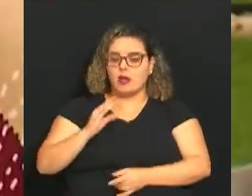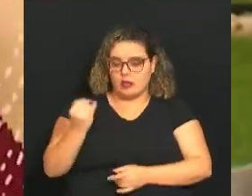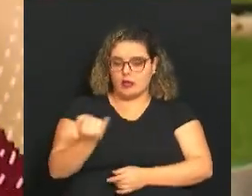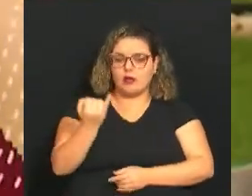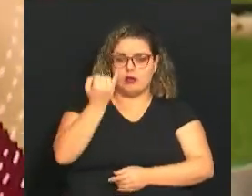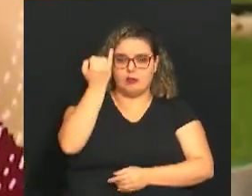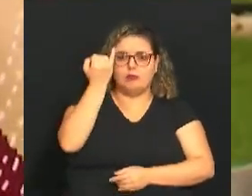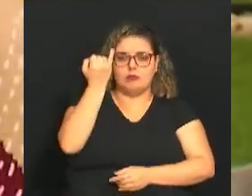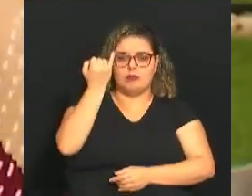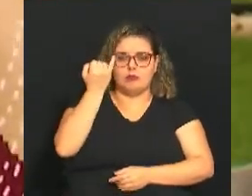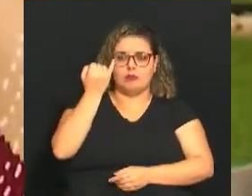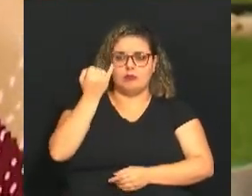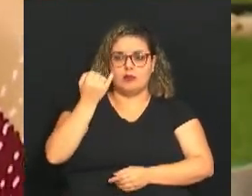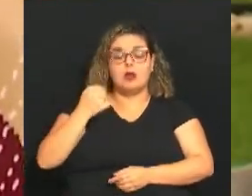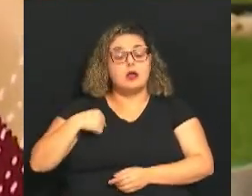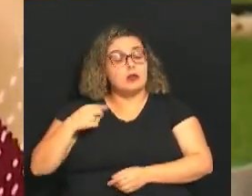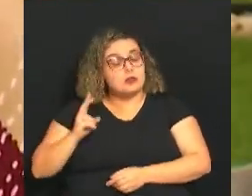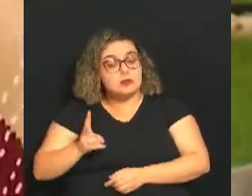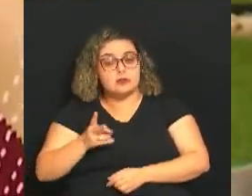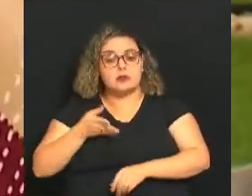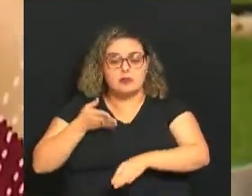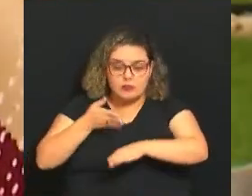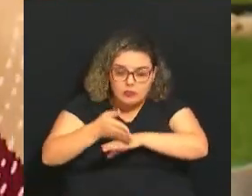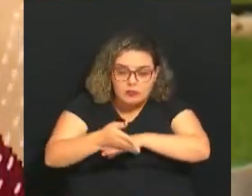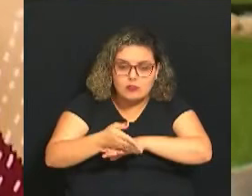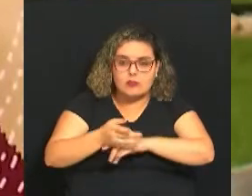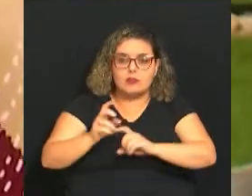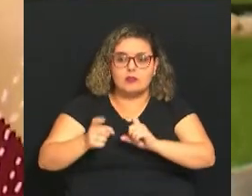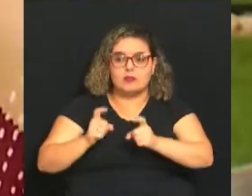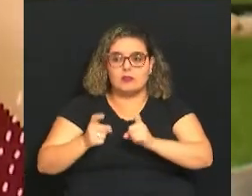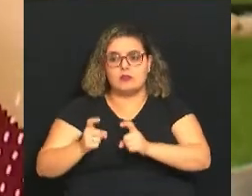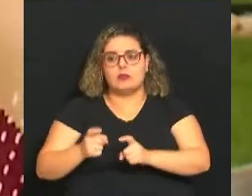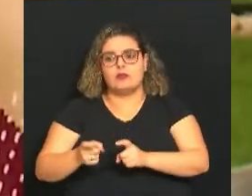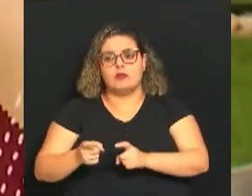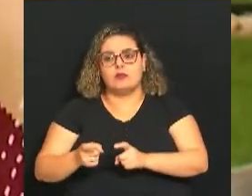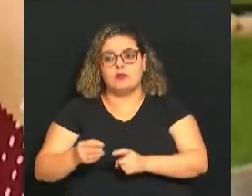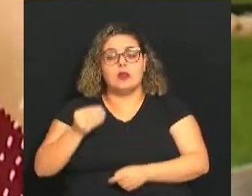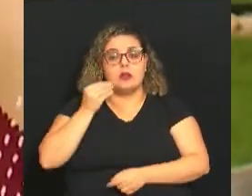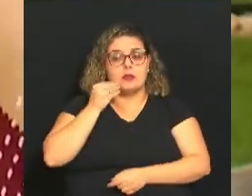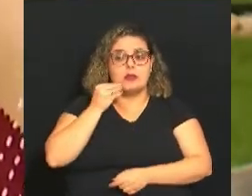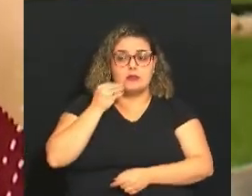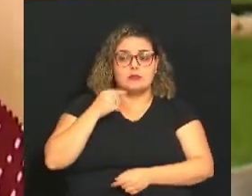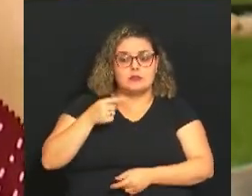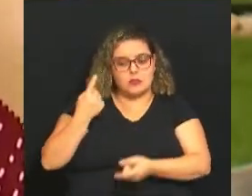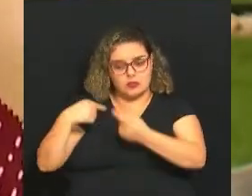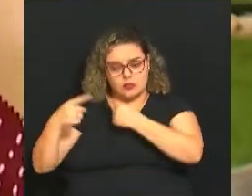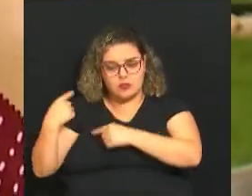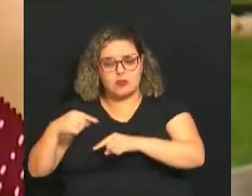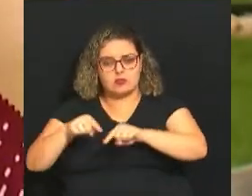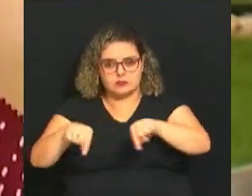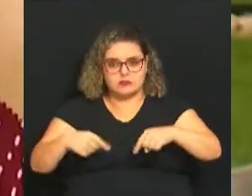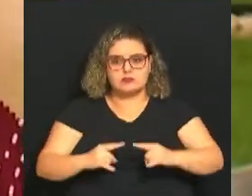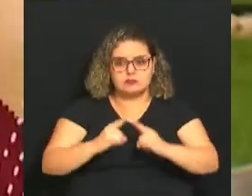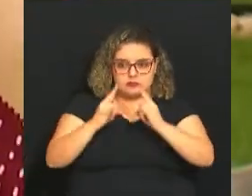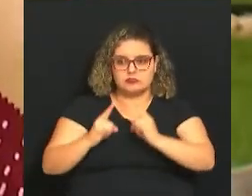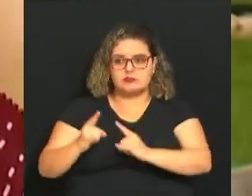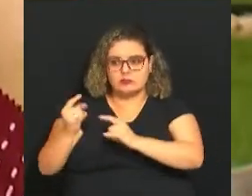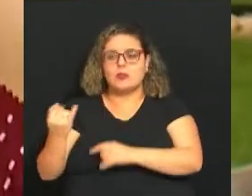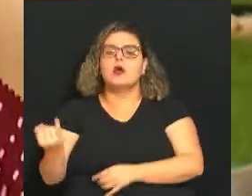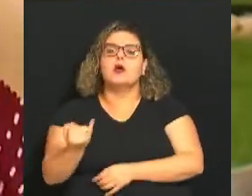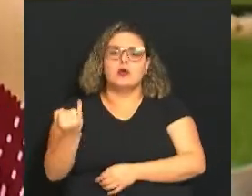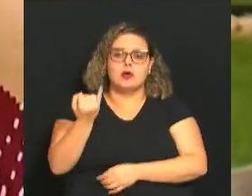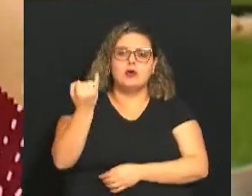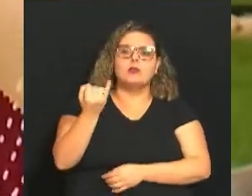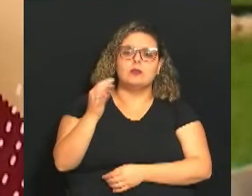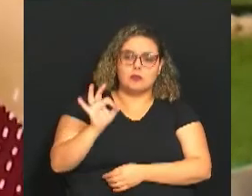sempre procurei participar em todos os outros condomínios que eu morava. Eu acho que isso daí é muito importante